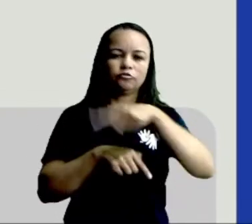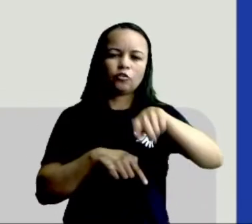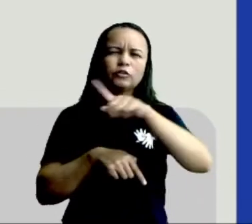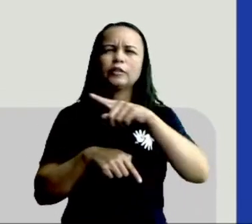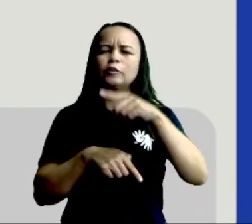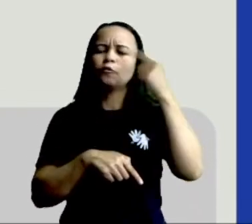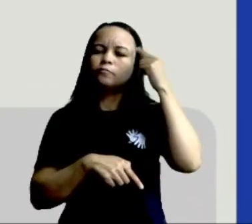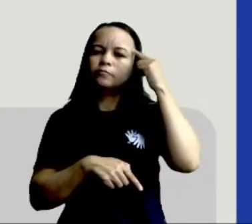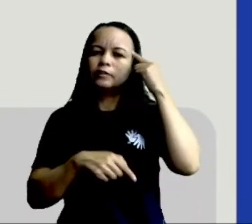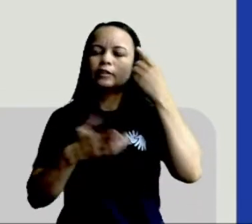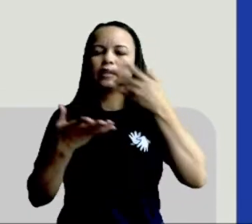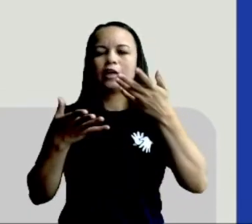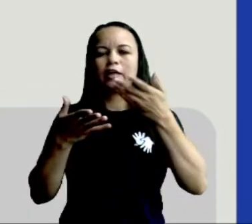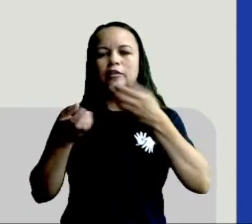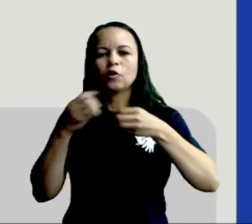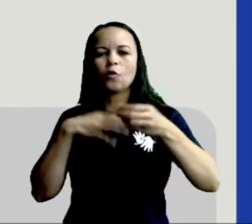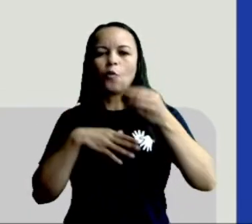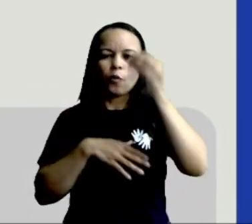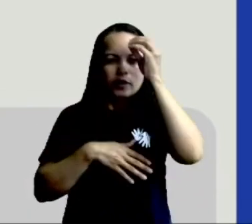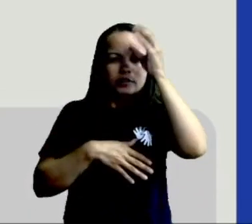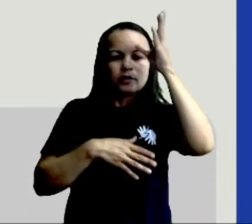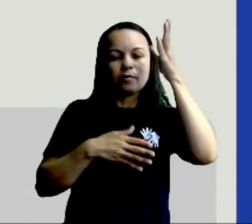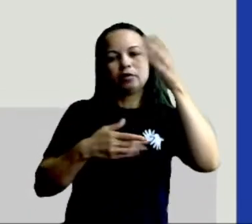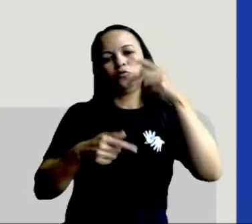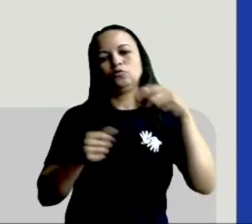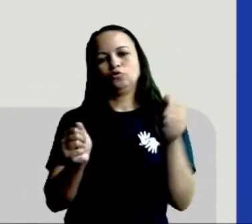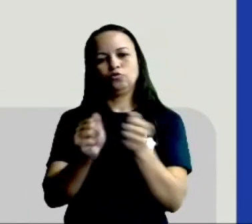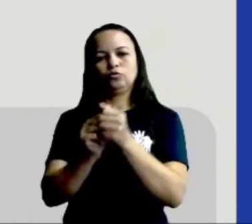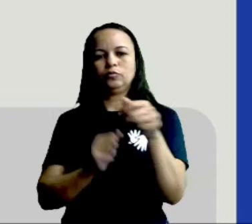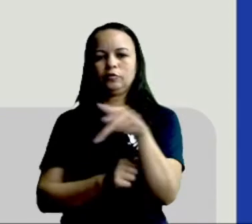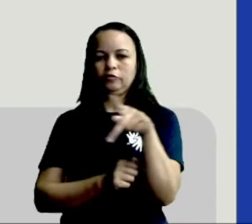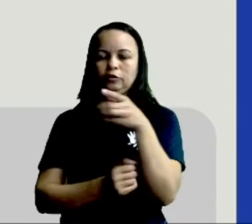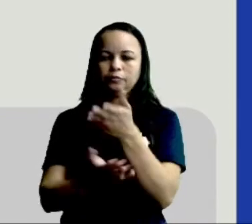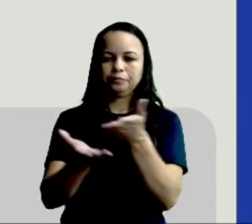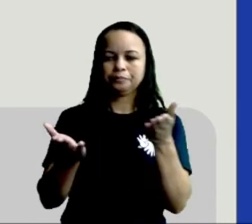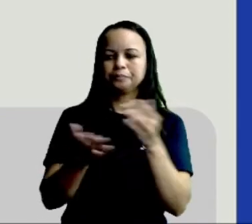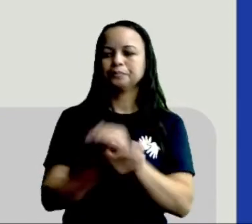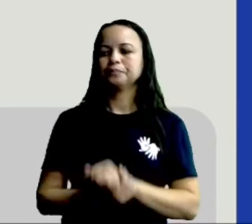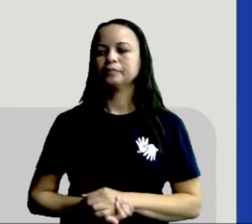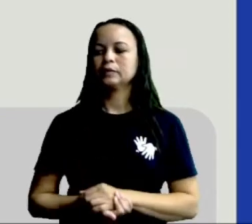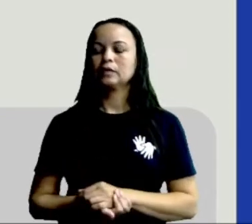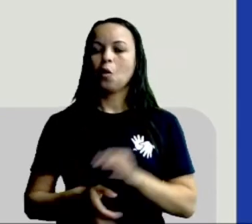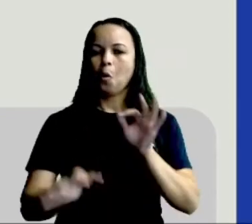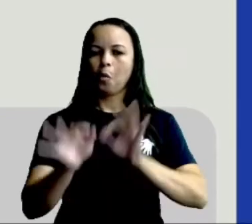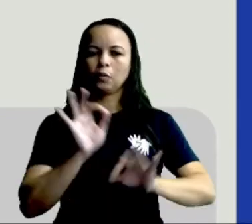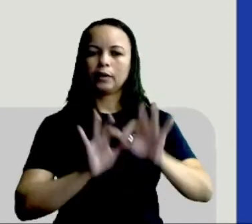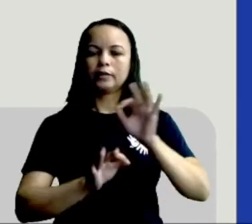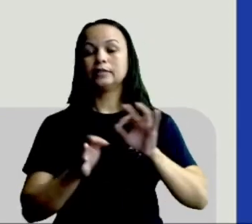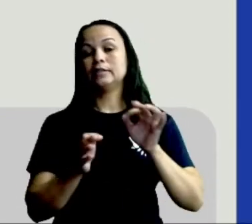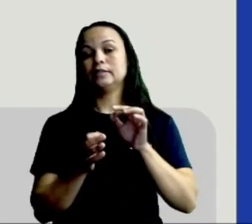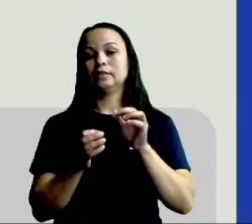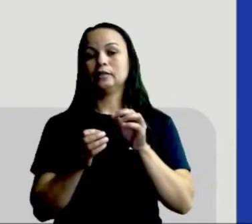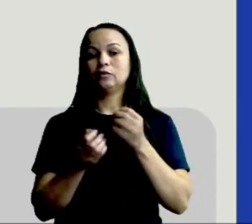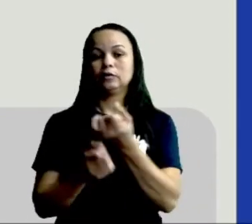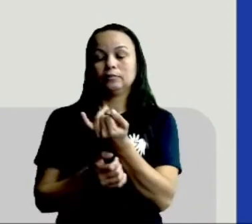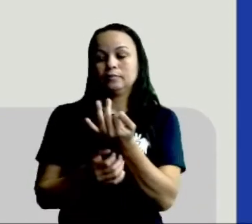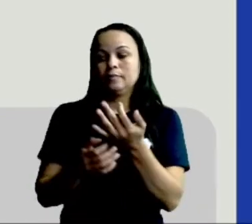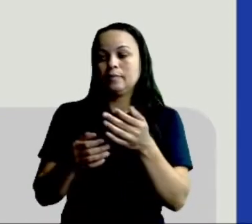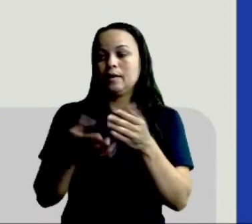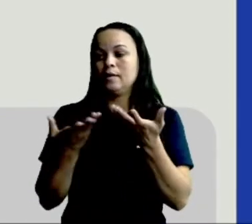intensificar esse conhecimento com os professores de vocês aí, tá? Organize as grandezas de mesma categoria